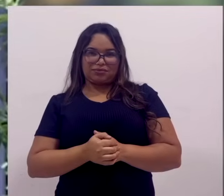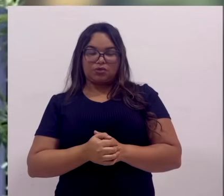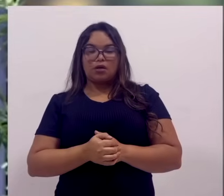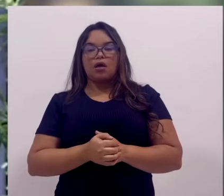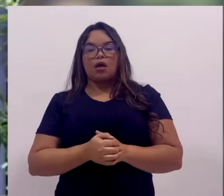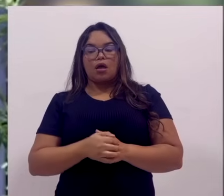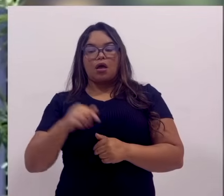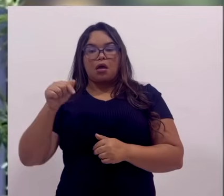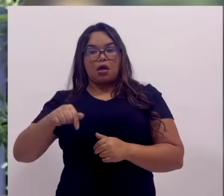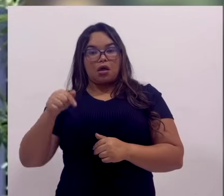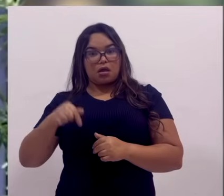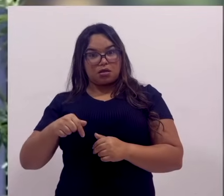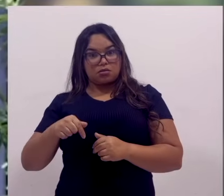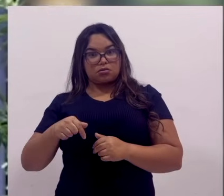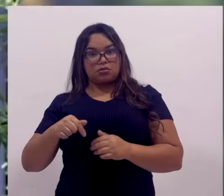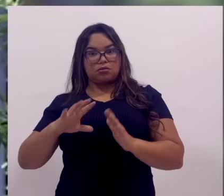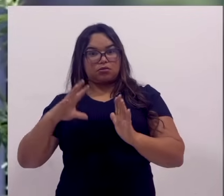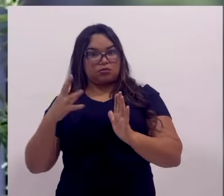vômito.